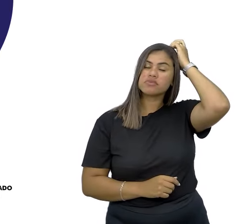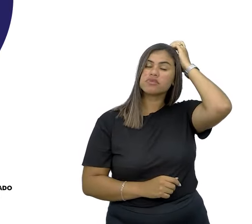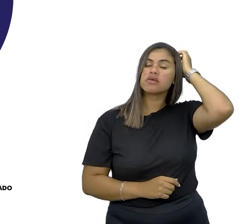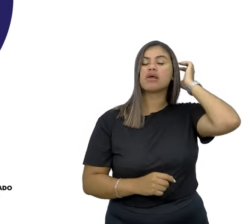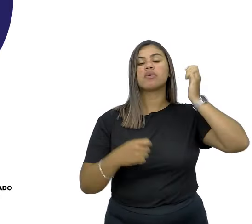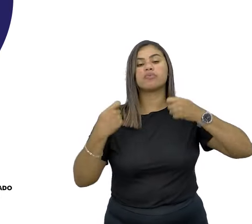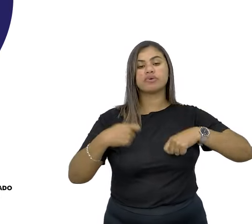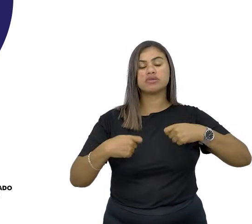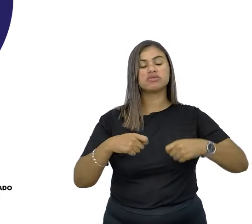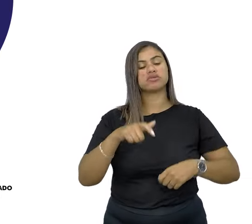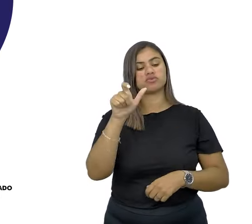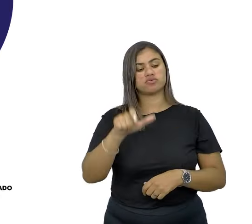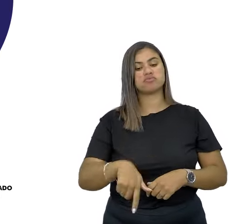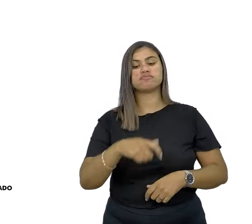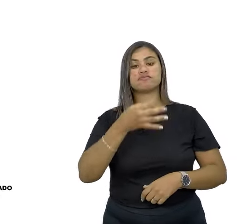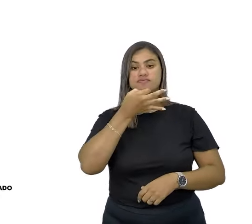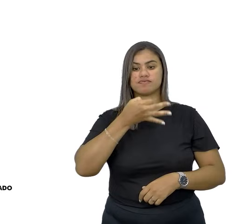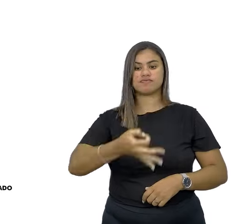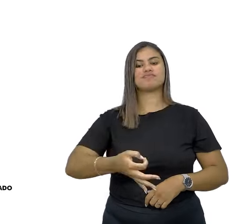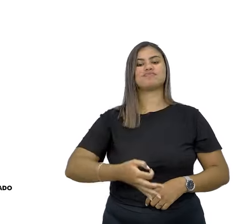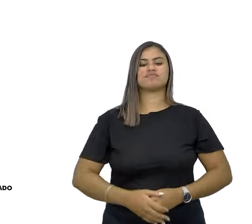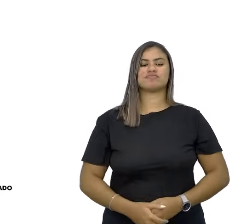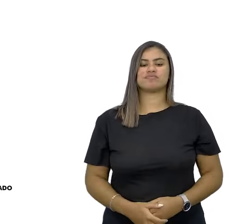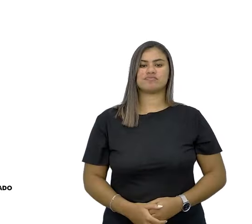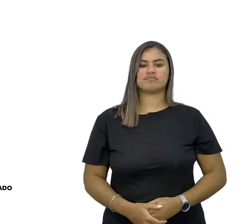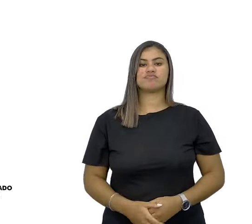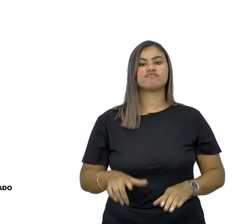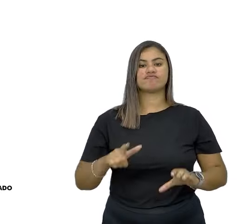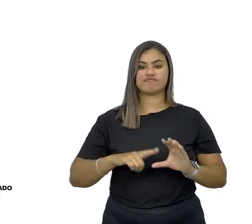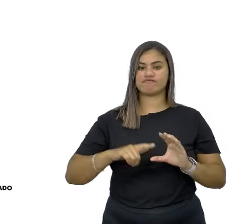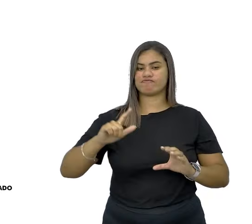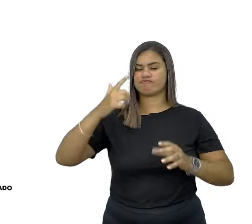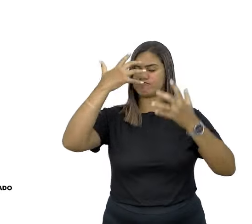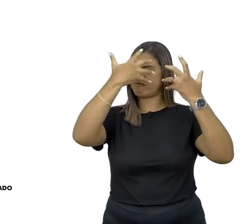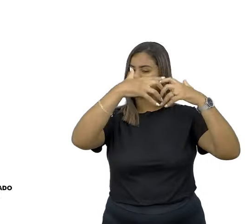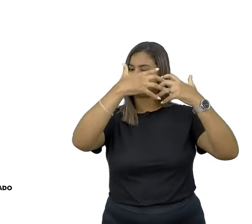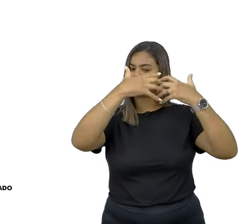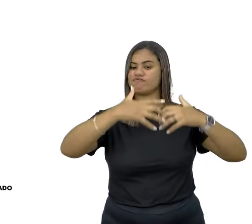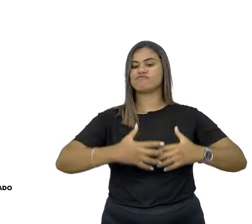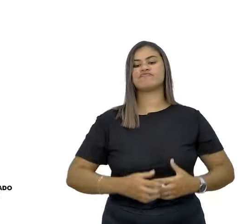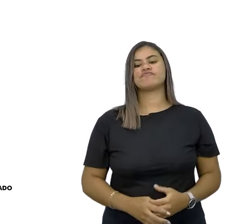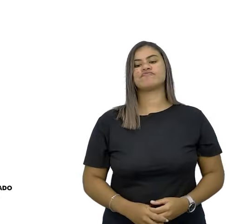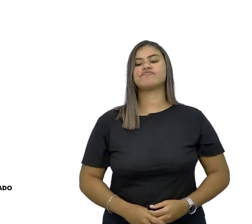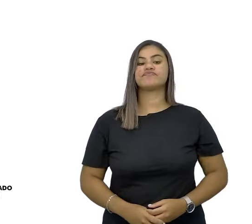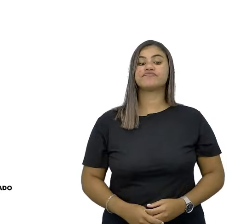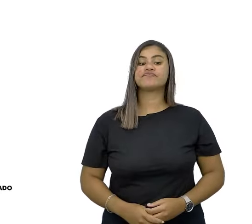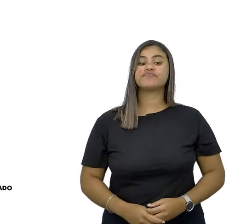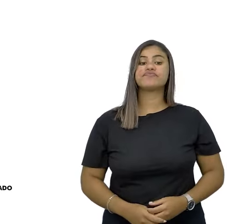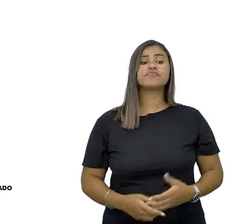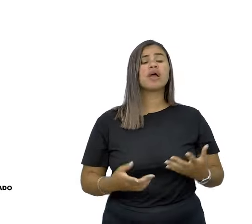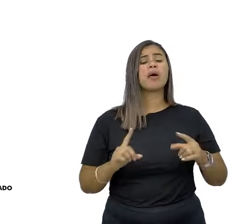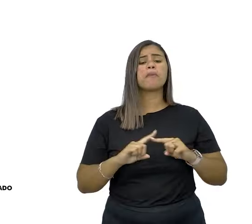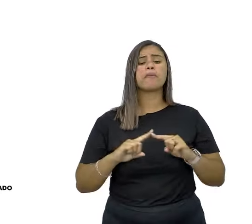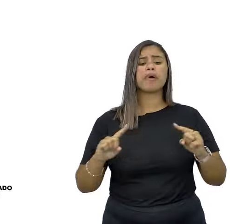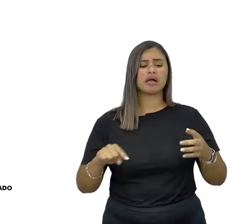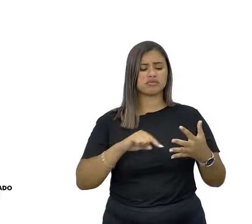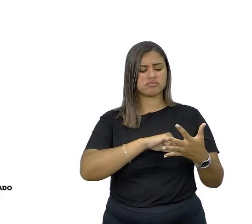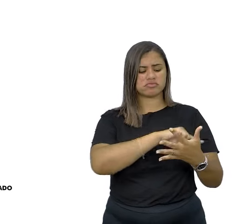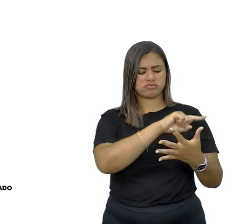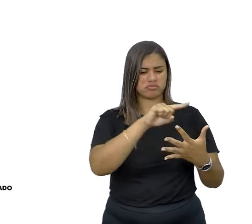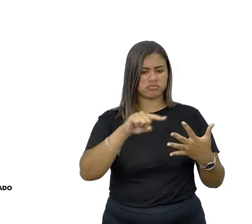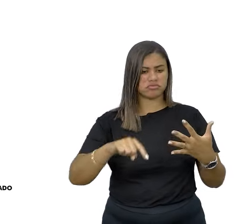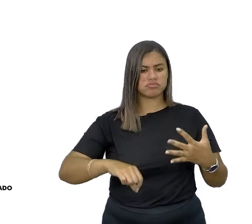aluno argumentativo e autônomo da sua aprendizagem. Bom, quais são as etapas